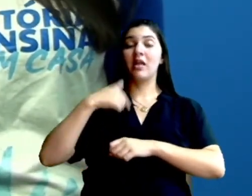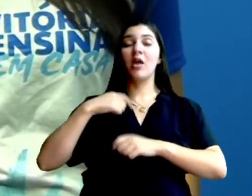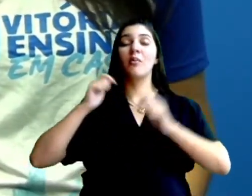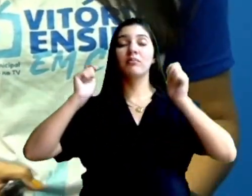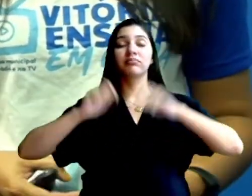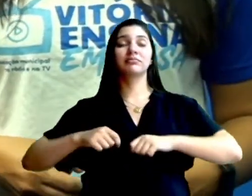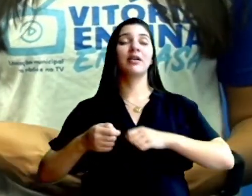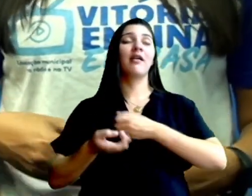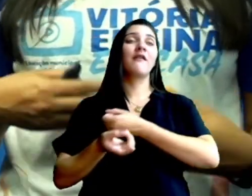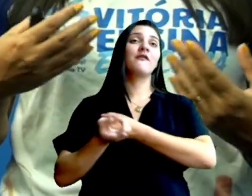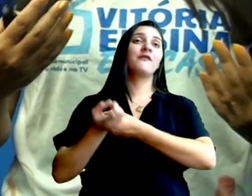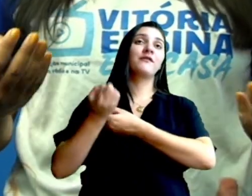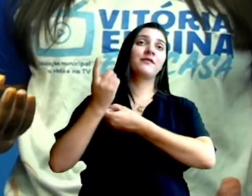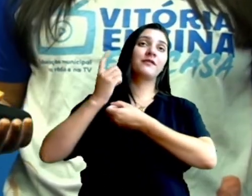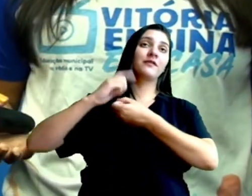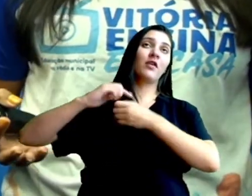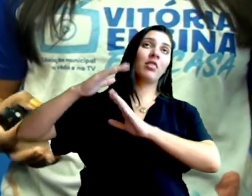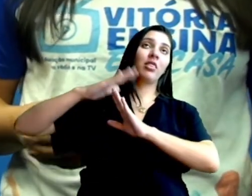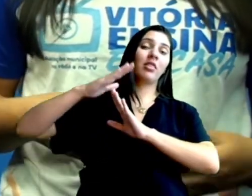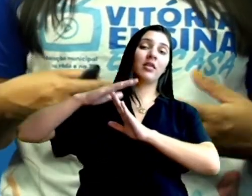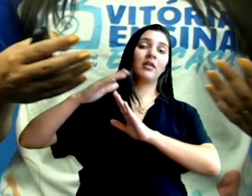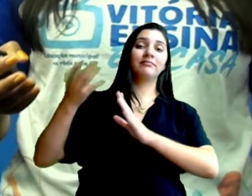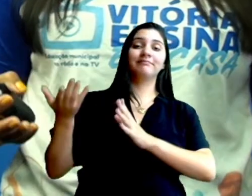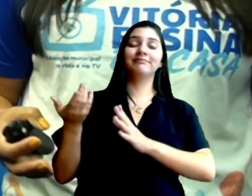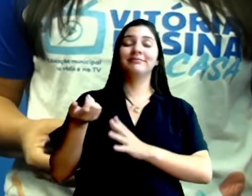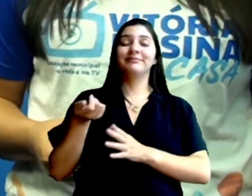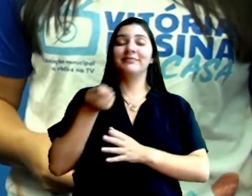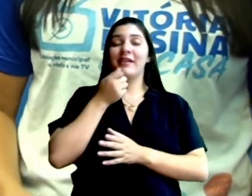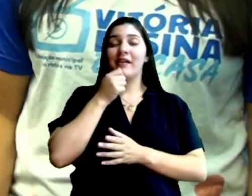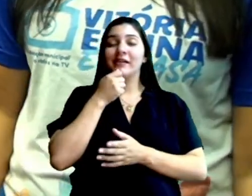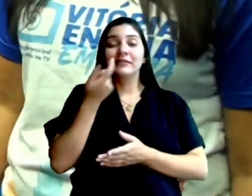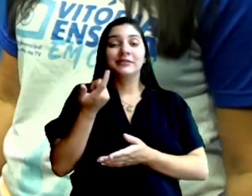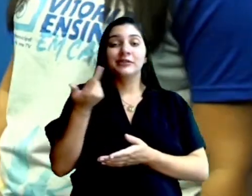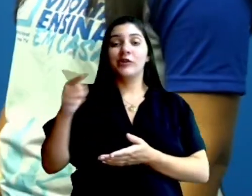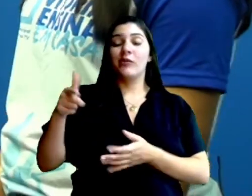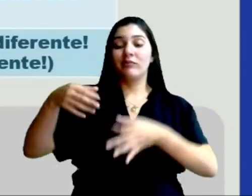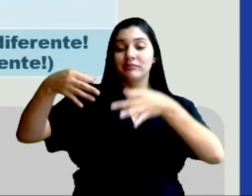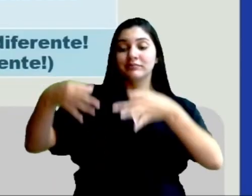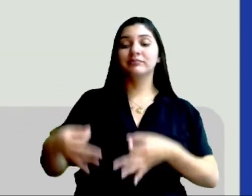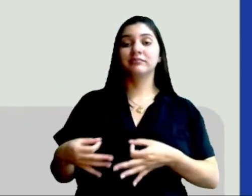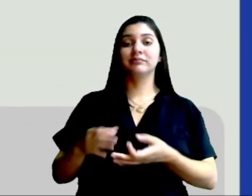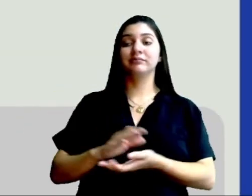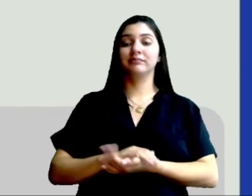no tempo, é uma coisa inexistente, incerta, tá certo?